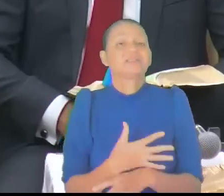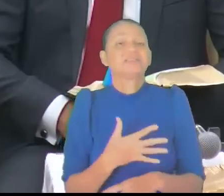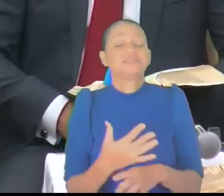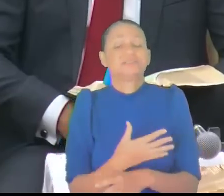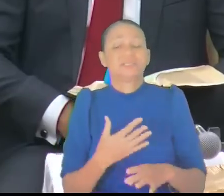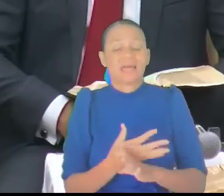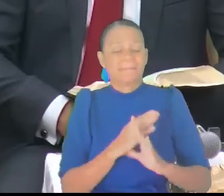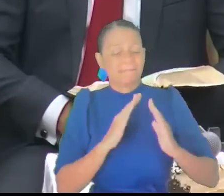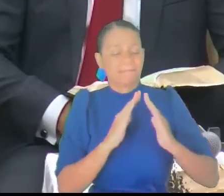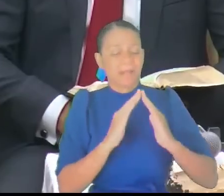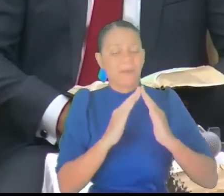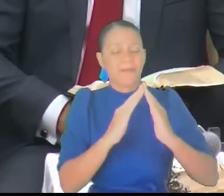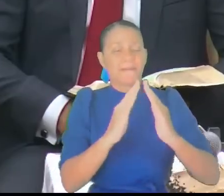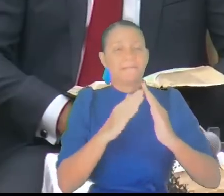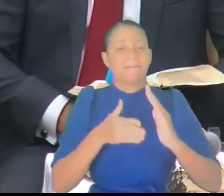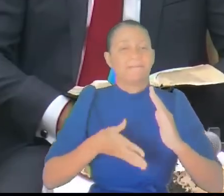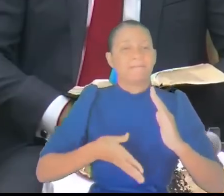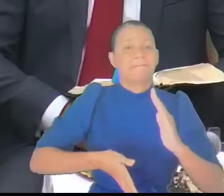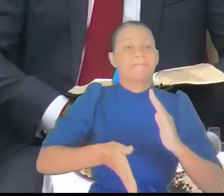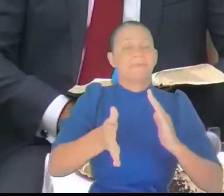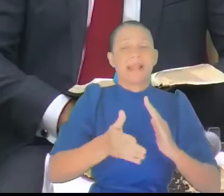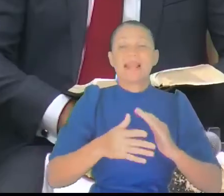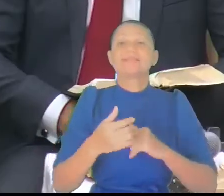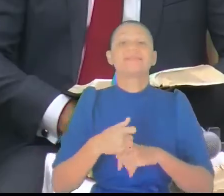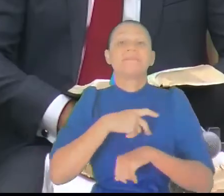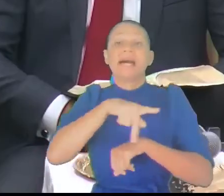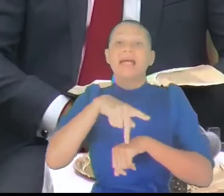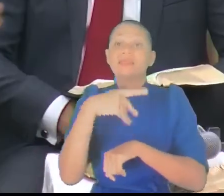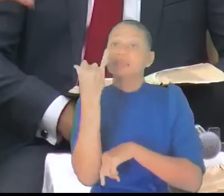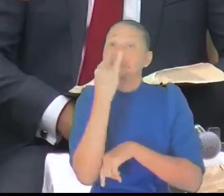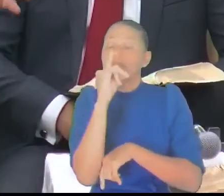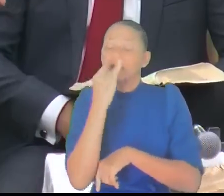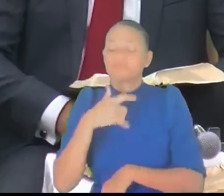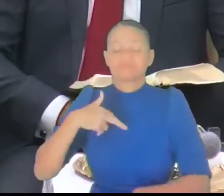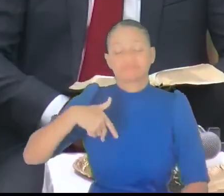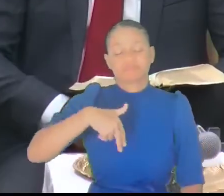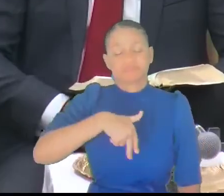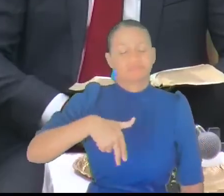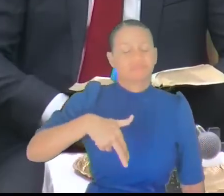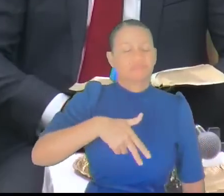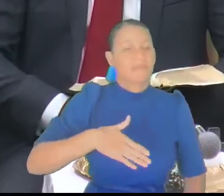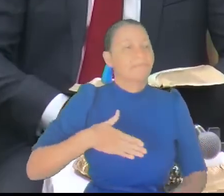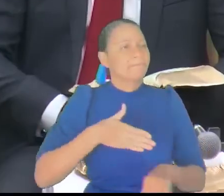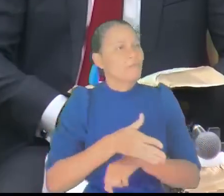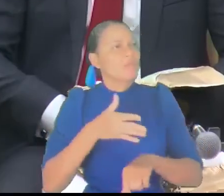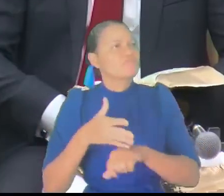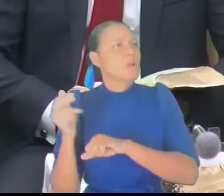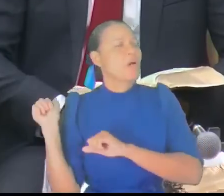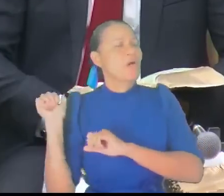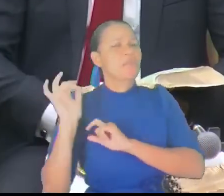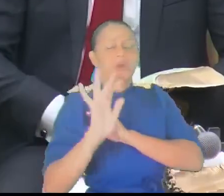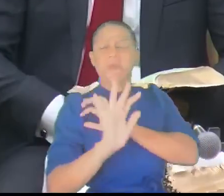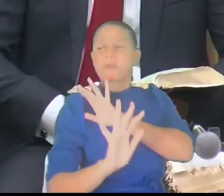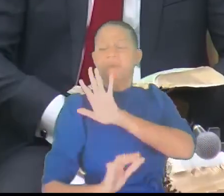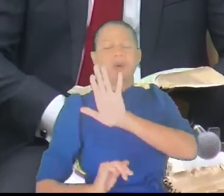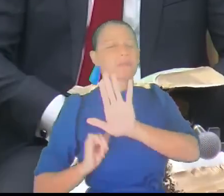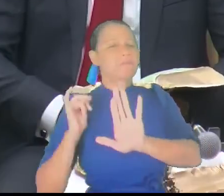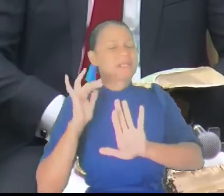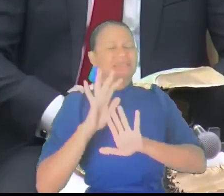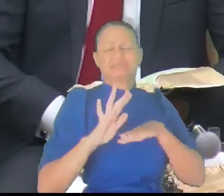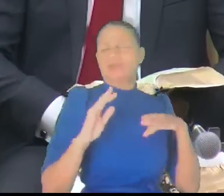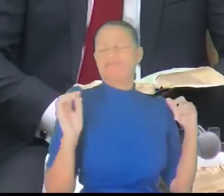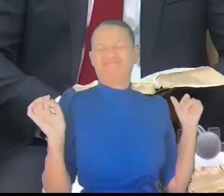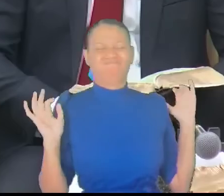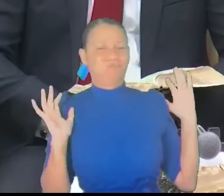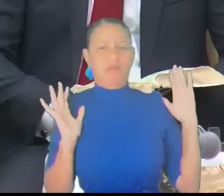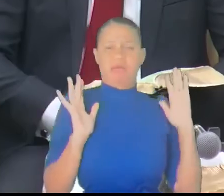vila lá da Itália, e tinha muita gente entrando na cidade, e ele foi entrando, e o povo imprensando